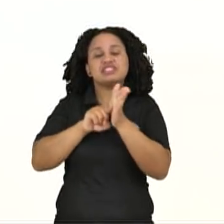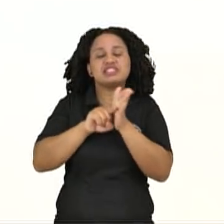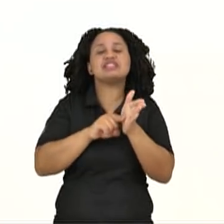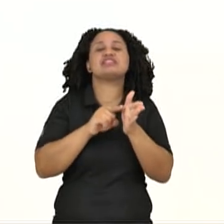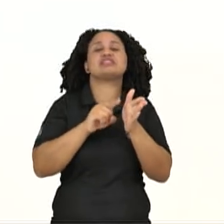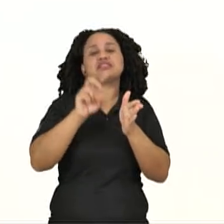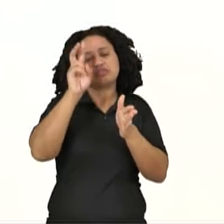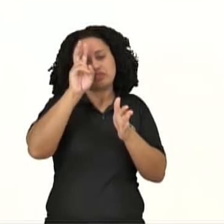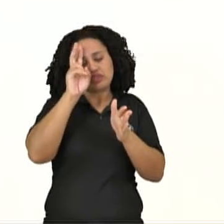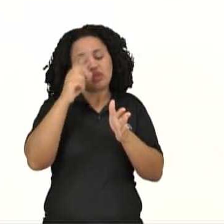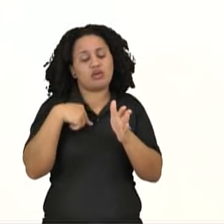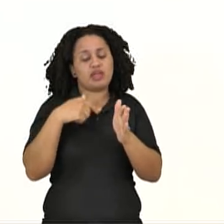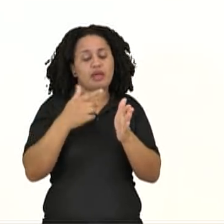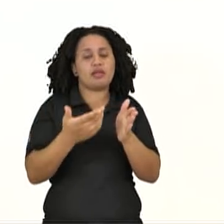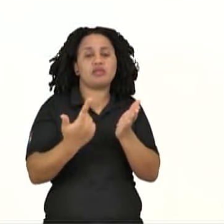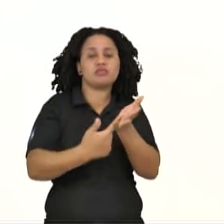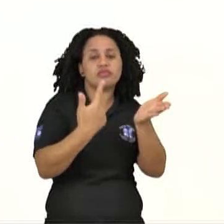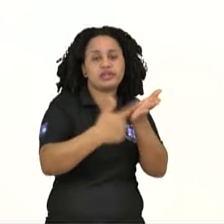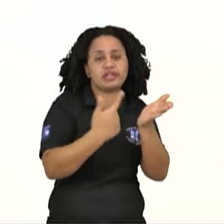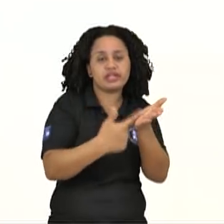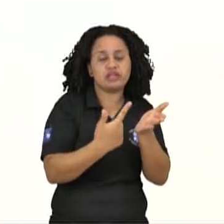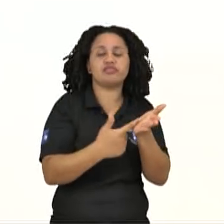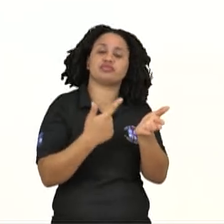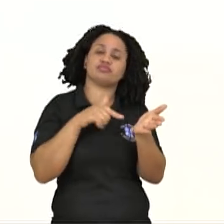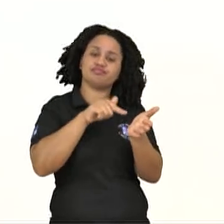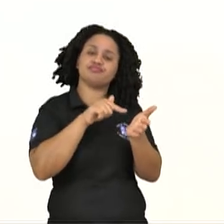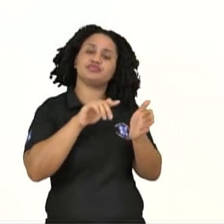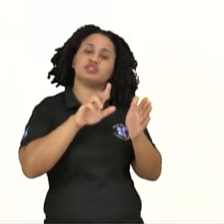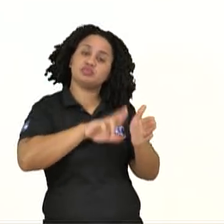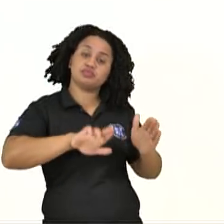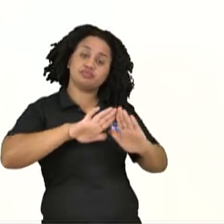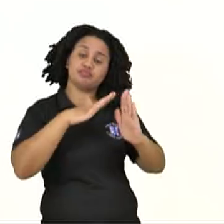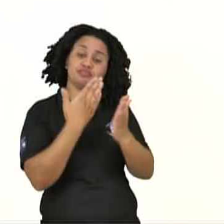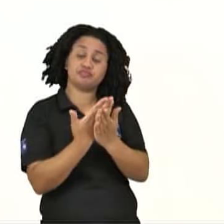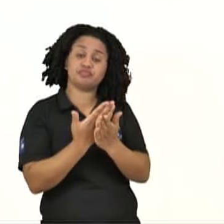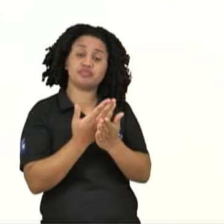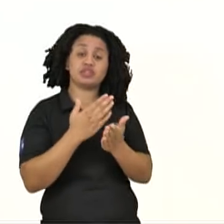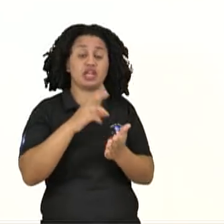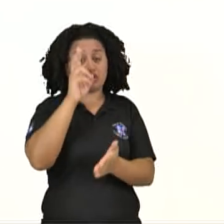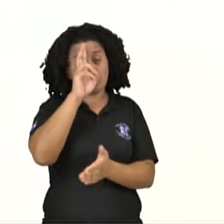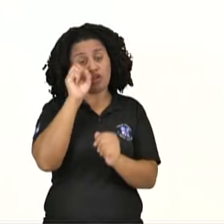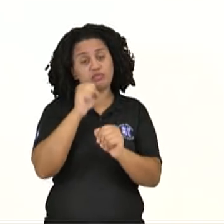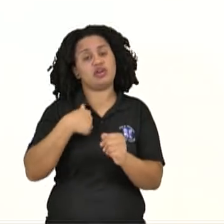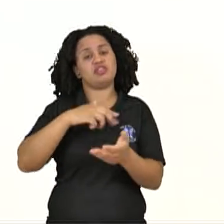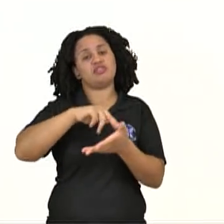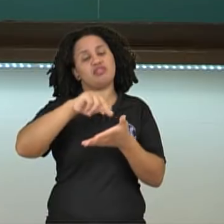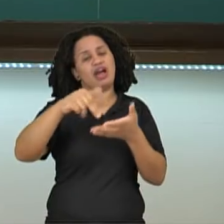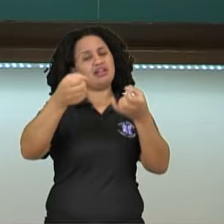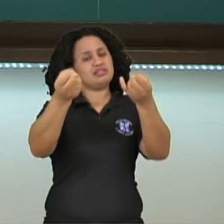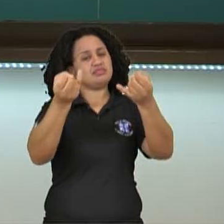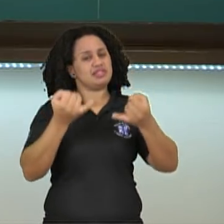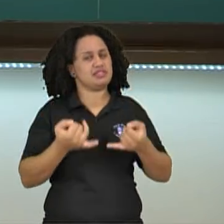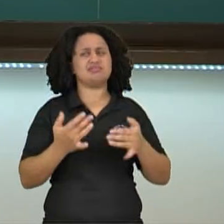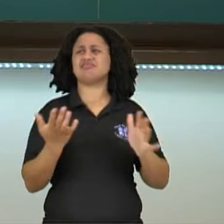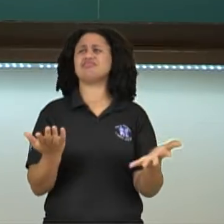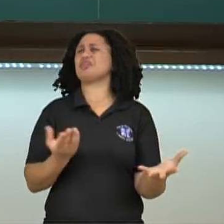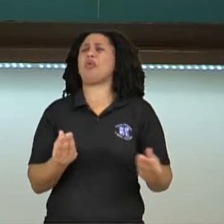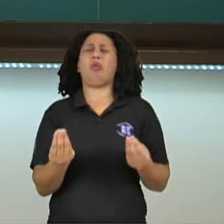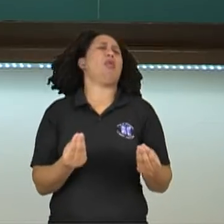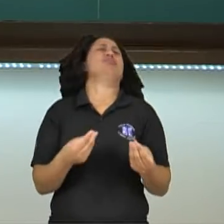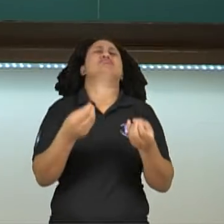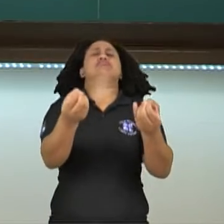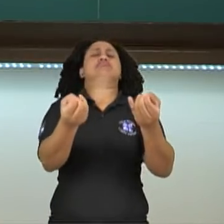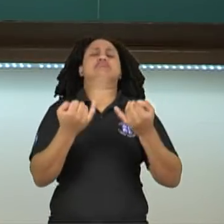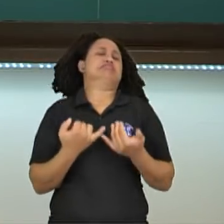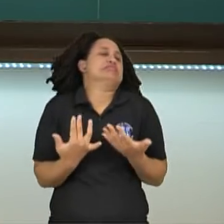historiadores materializado no livro acadêmico, no livro didático. A história pode ter várias interpretações. Ah lá, professor, explica tudo isso daí para nós. Tá